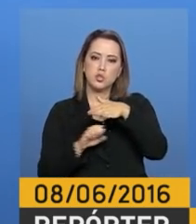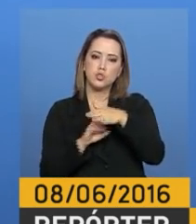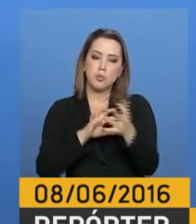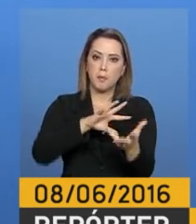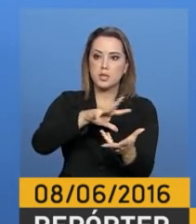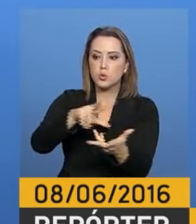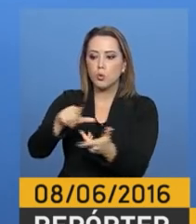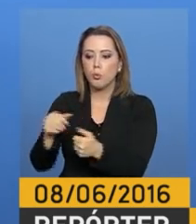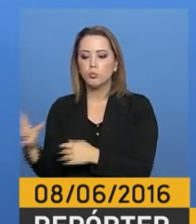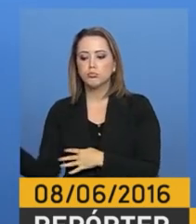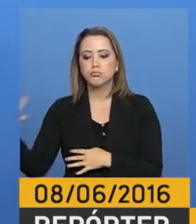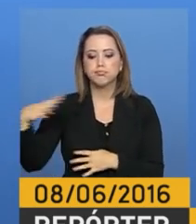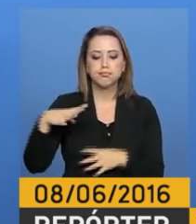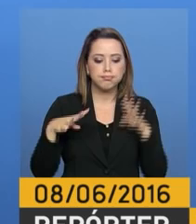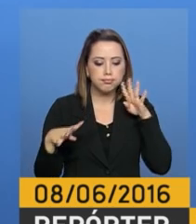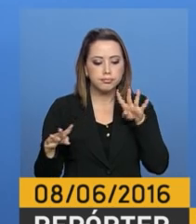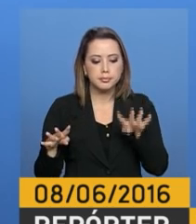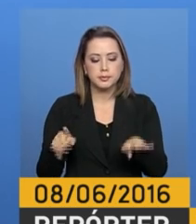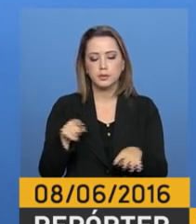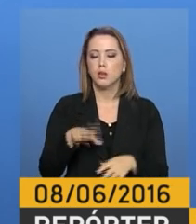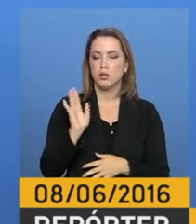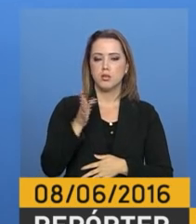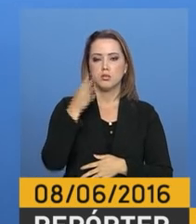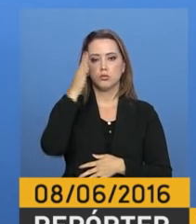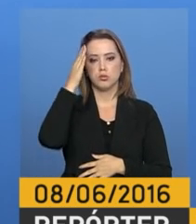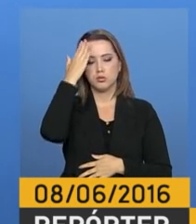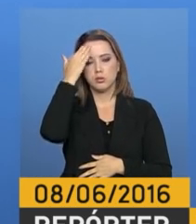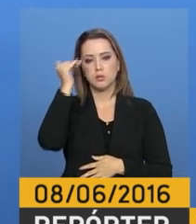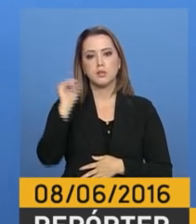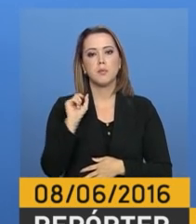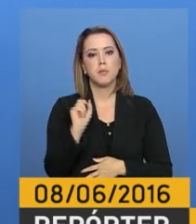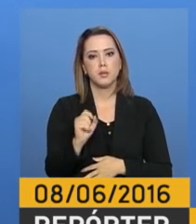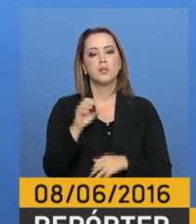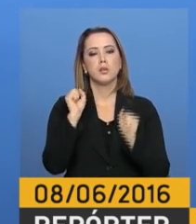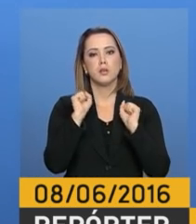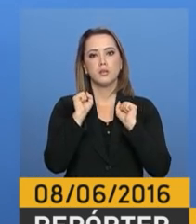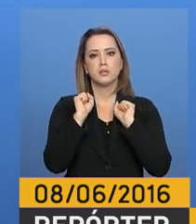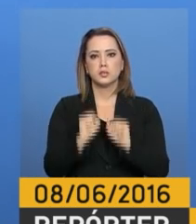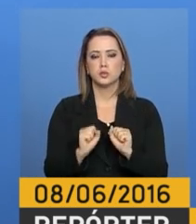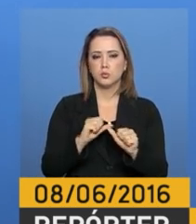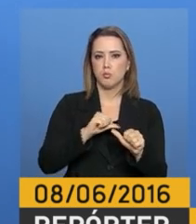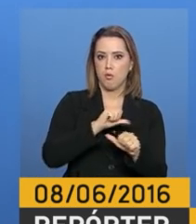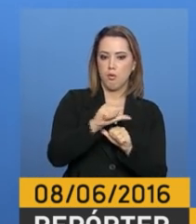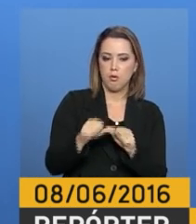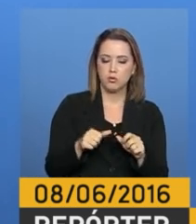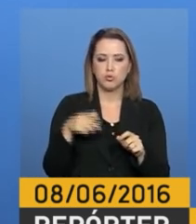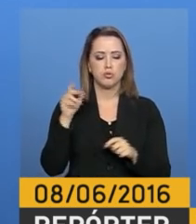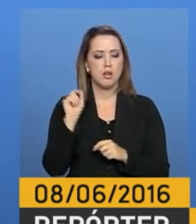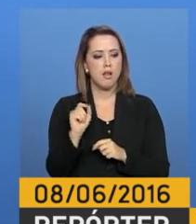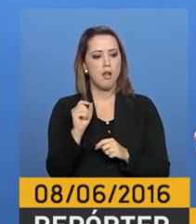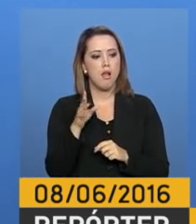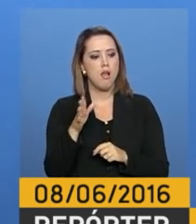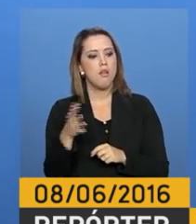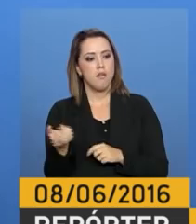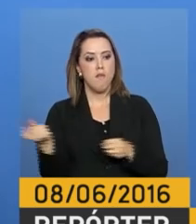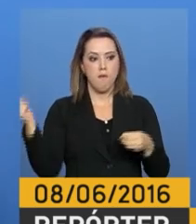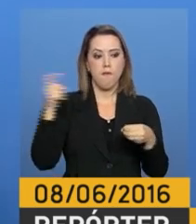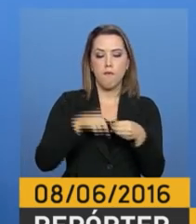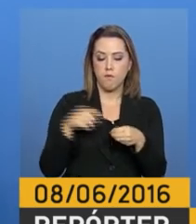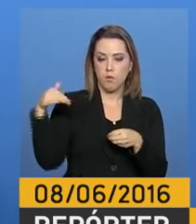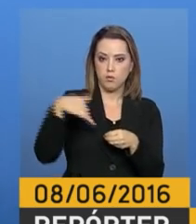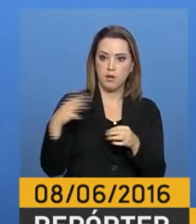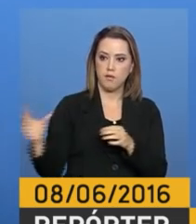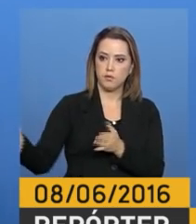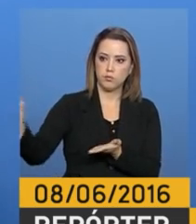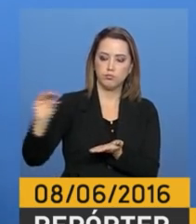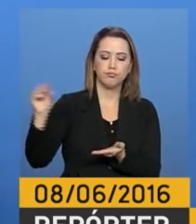nós estamos considerando a hipótese de e tirar da gaveta e reavaliar os planos de investimento do Brasil que estavam